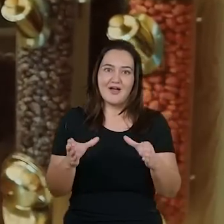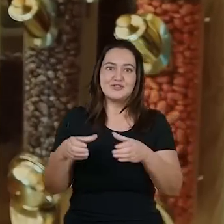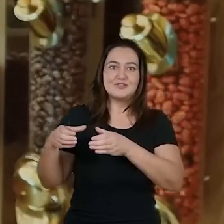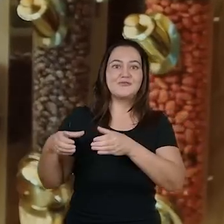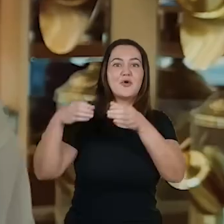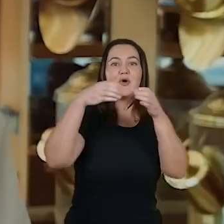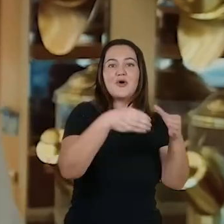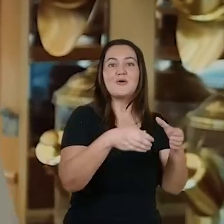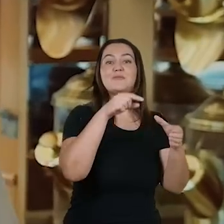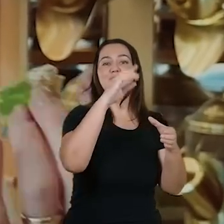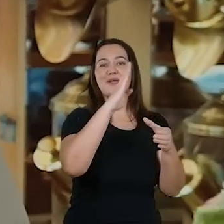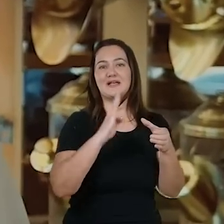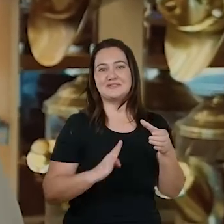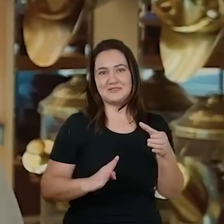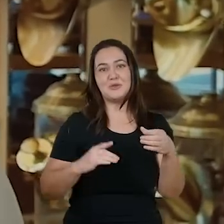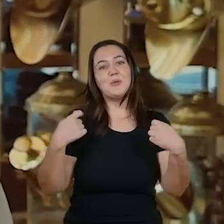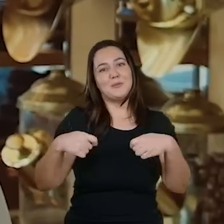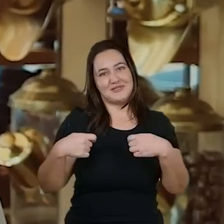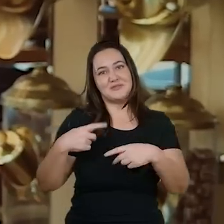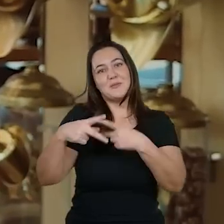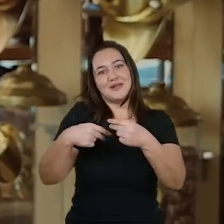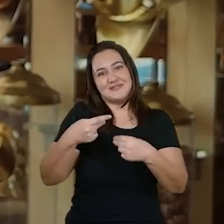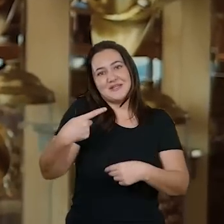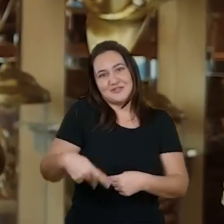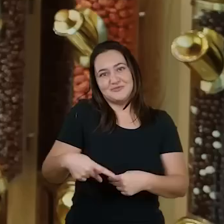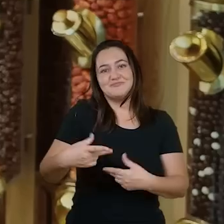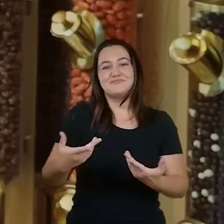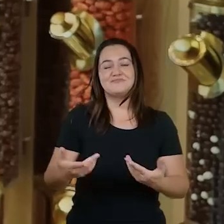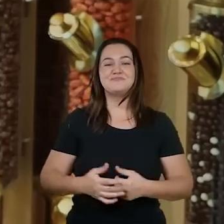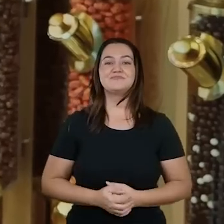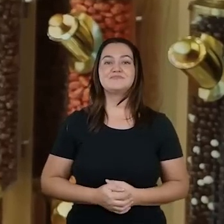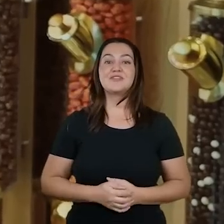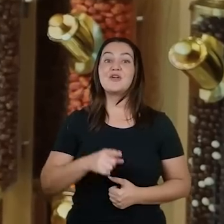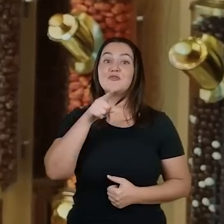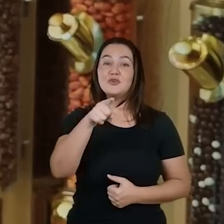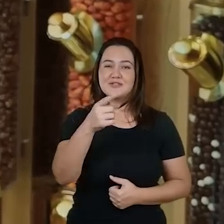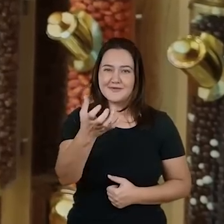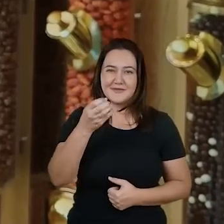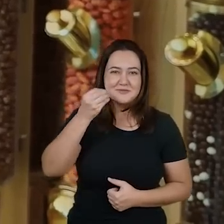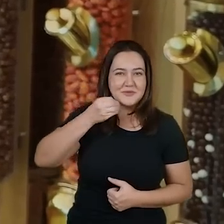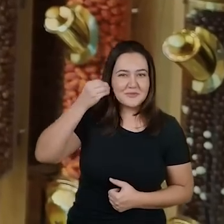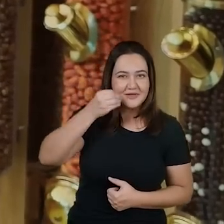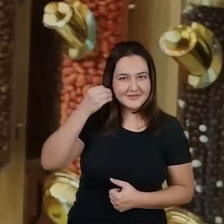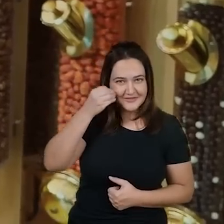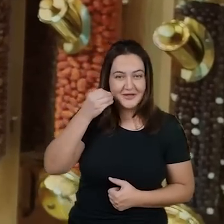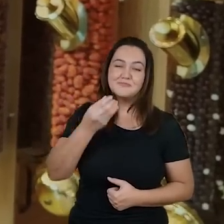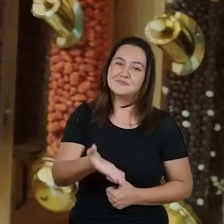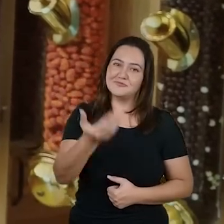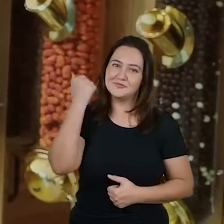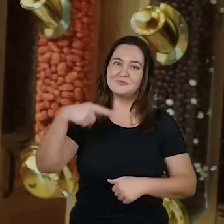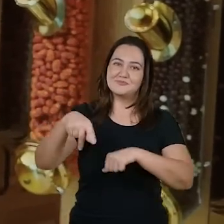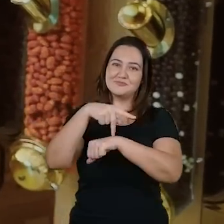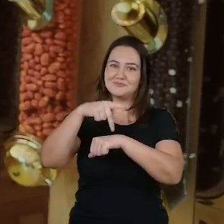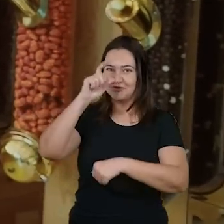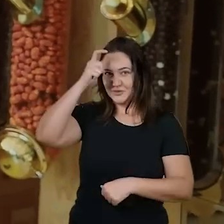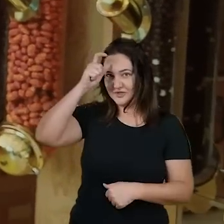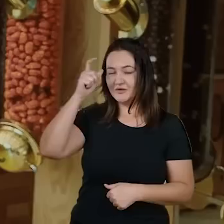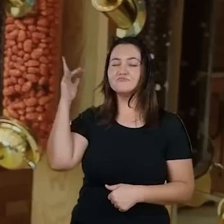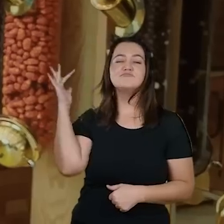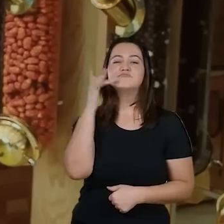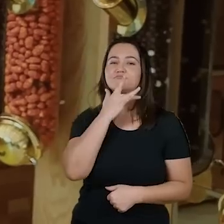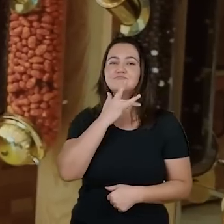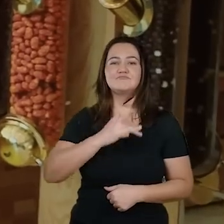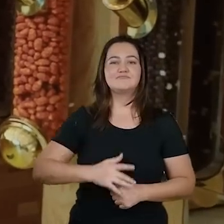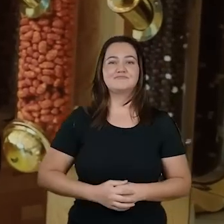para o Brasil. Porque eu preciso levar essa lembrança daqui. Então, quando você vier à Turquia, não deixe de experimentar esse doce que é